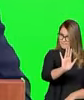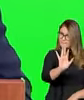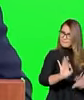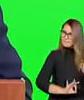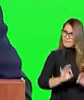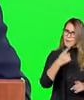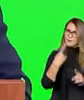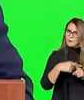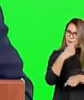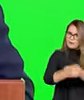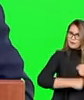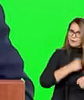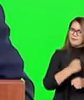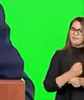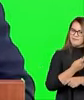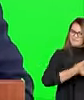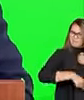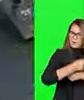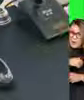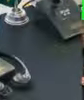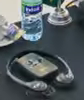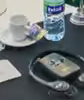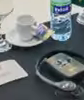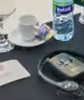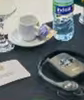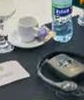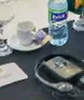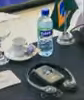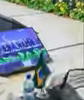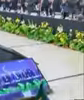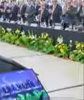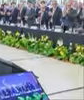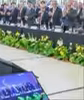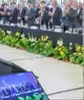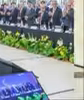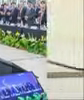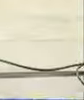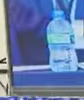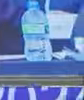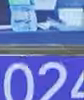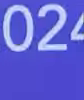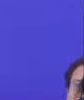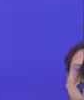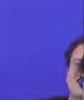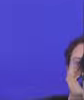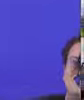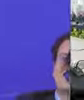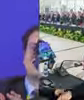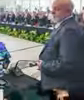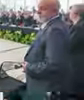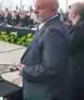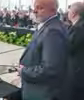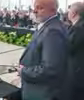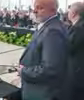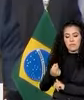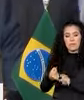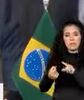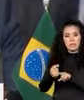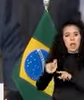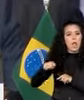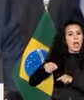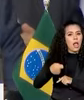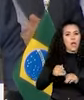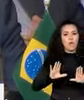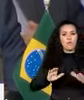porque o ano que vem a economia brasileira não vai decepcionar. O G20 é atualmente o fórum